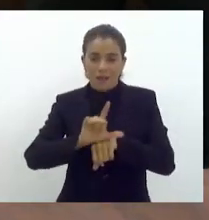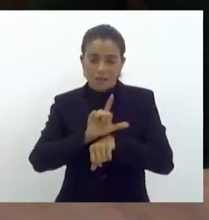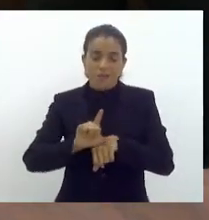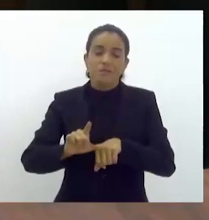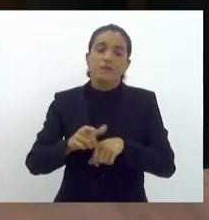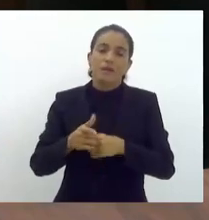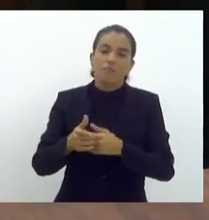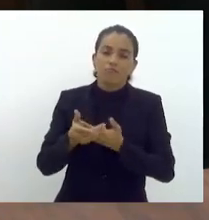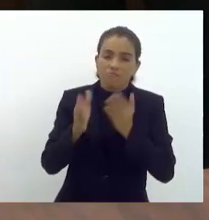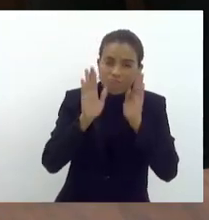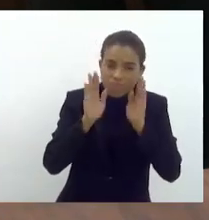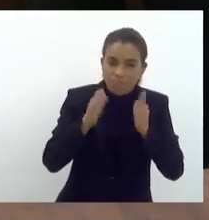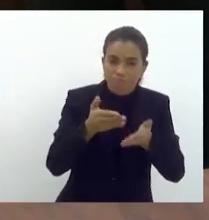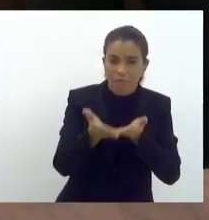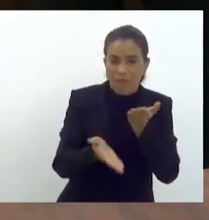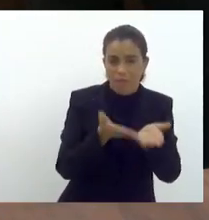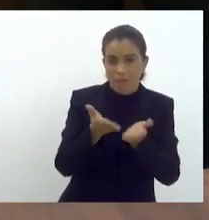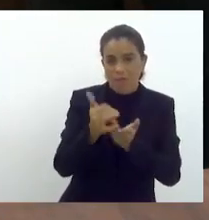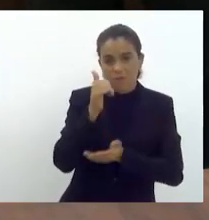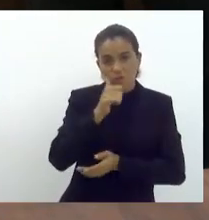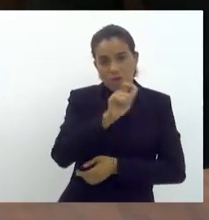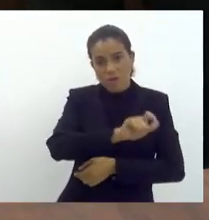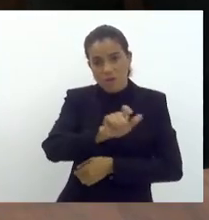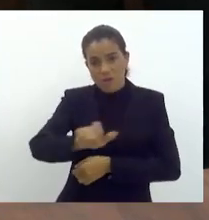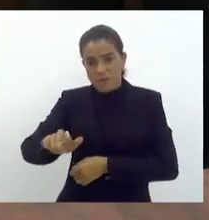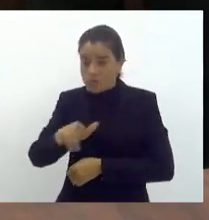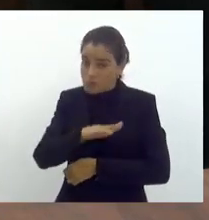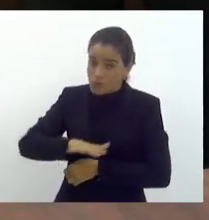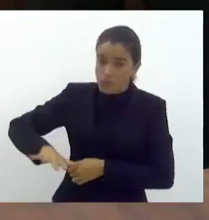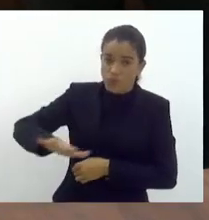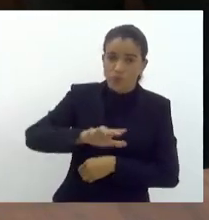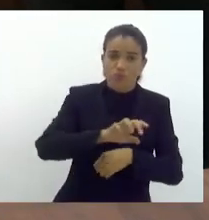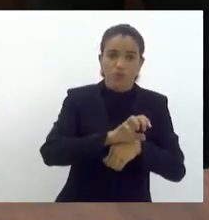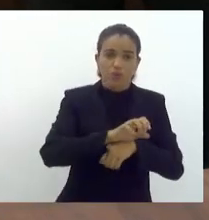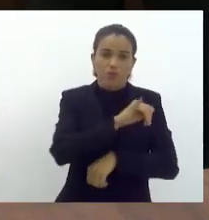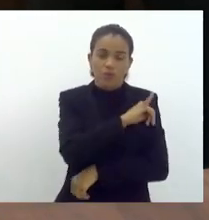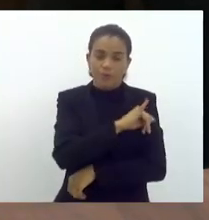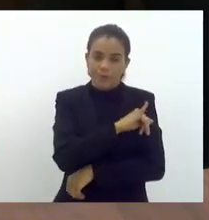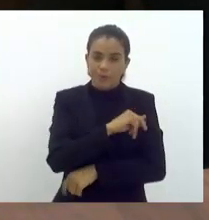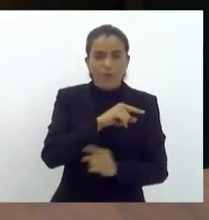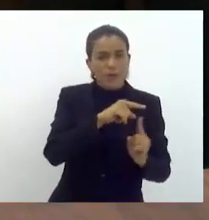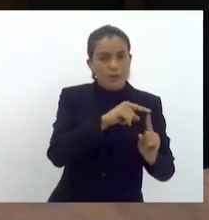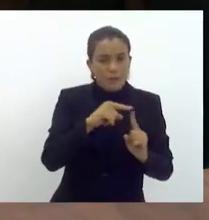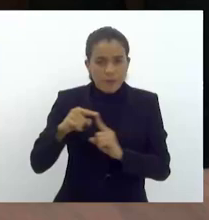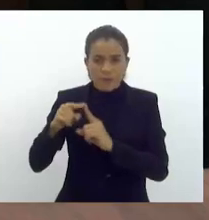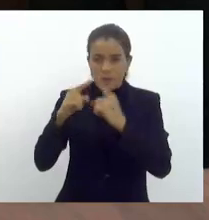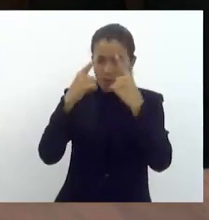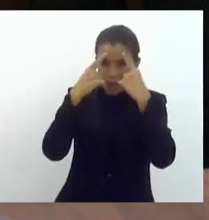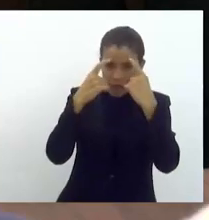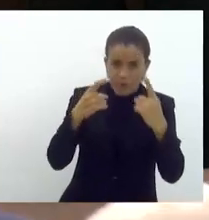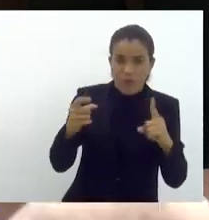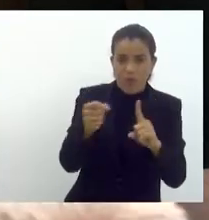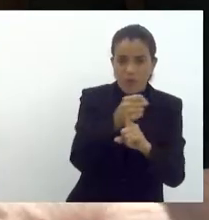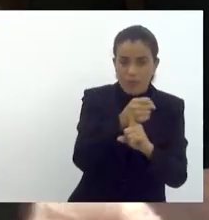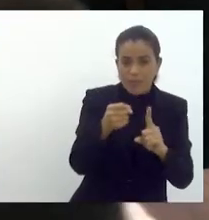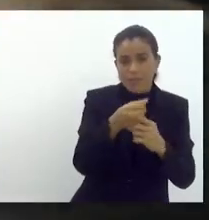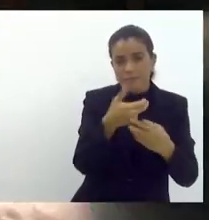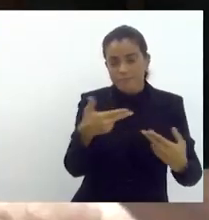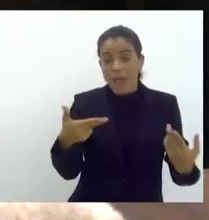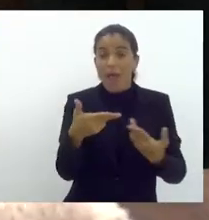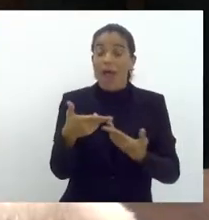a essas mulheres no âmbito do Estado do Rio de Janeiro e aí os tipos de violências atendidas